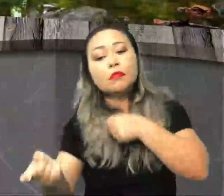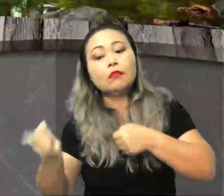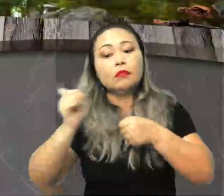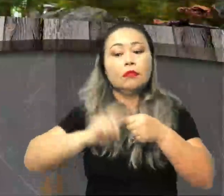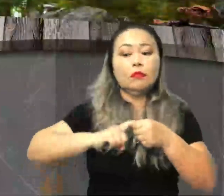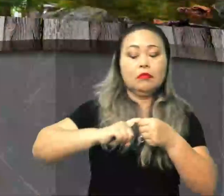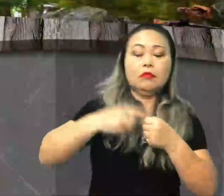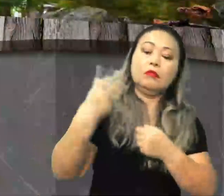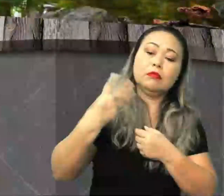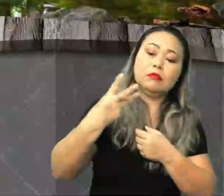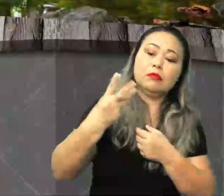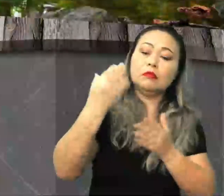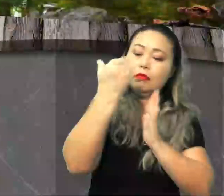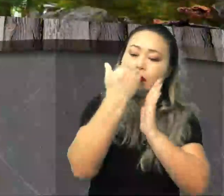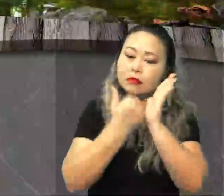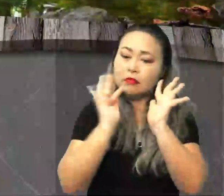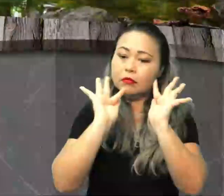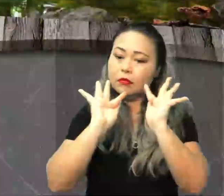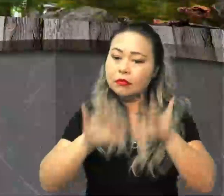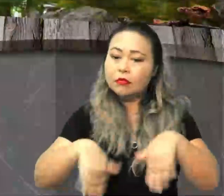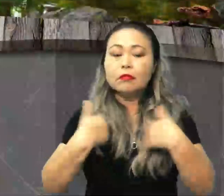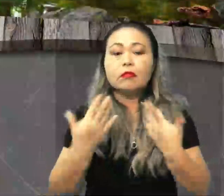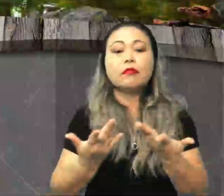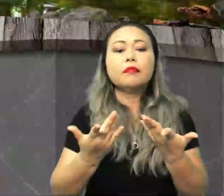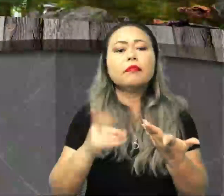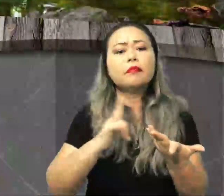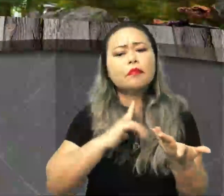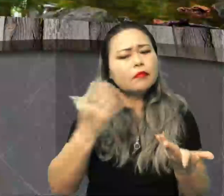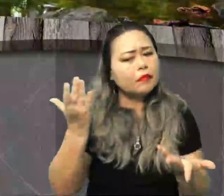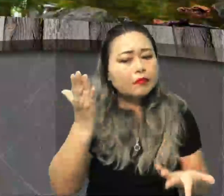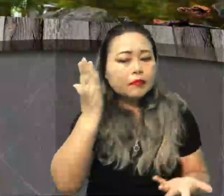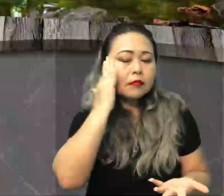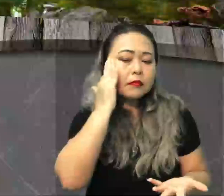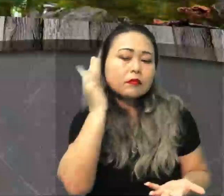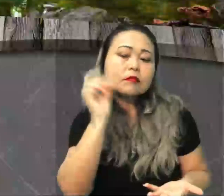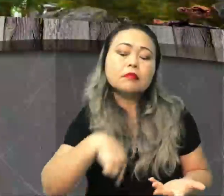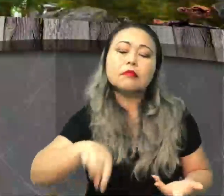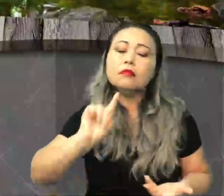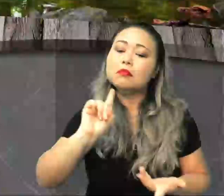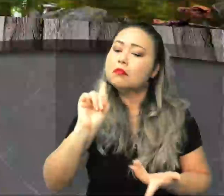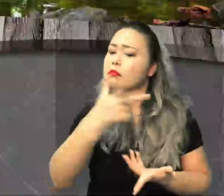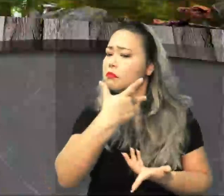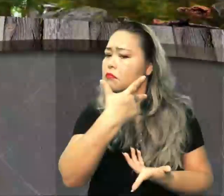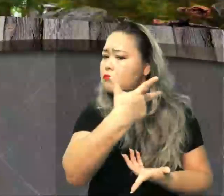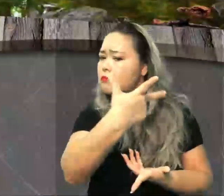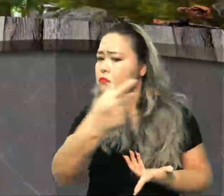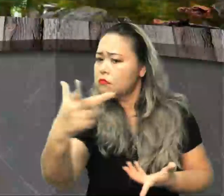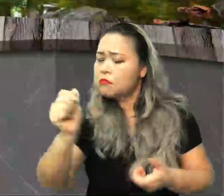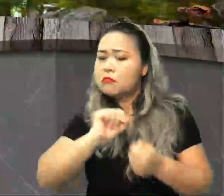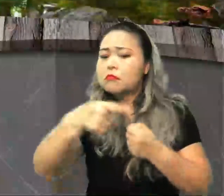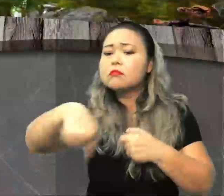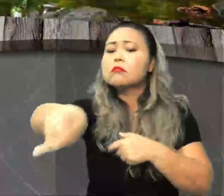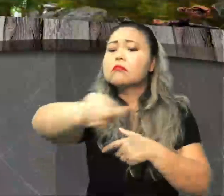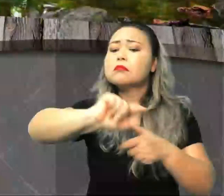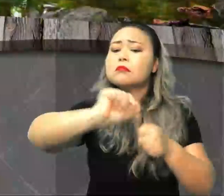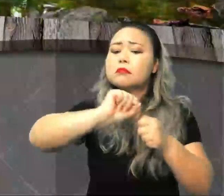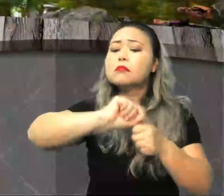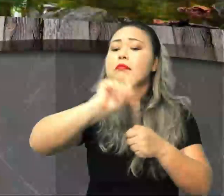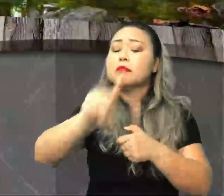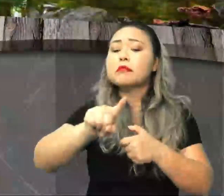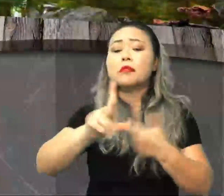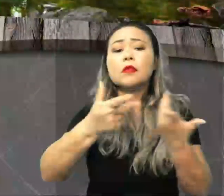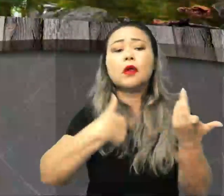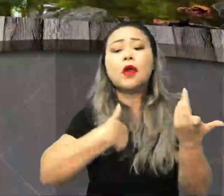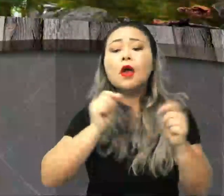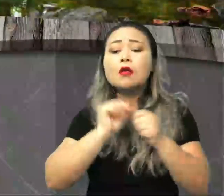na terceira para fechar aí, e a gente tem certeza que vai ser um sucesso para vocês, né? Porque a